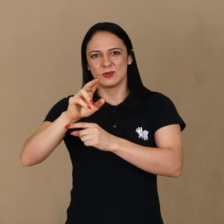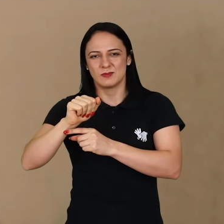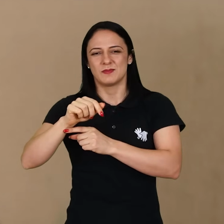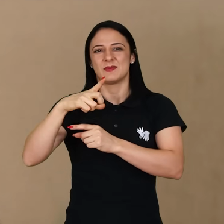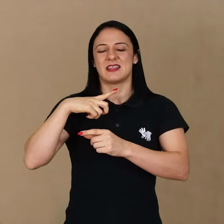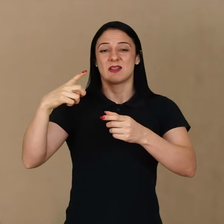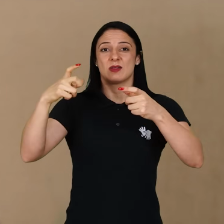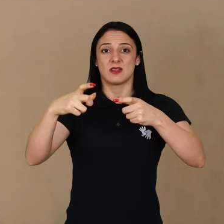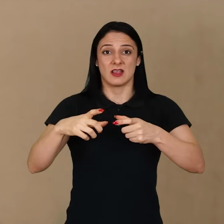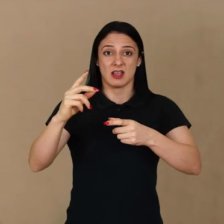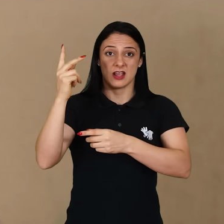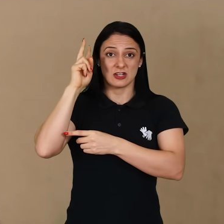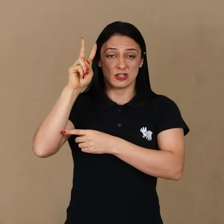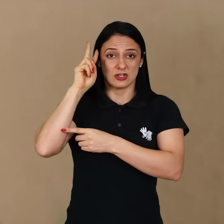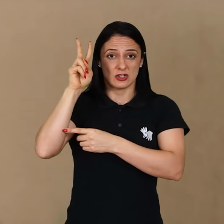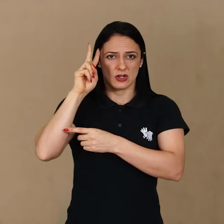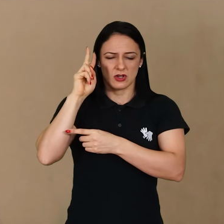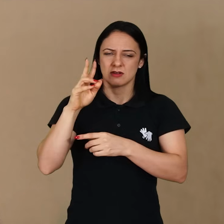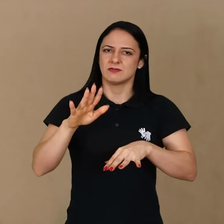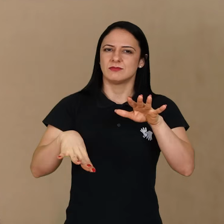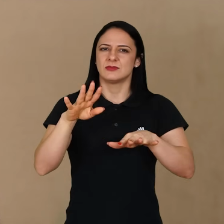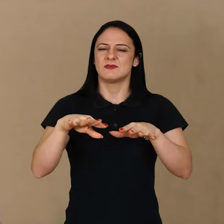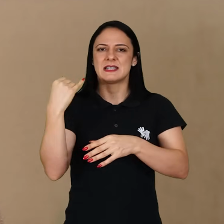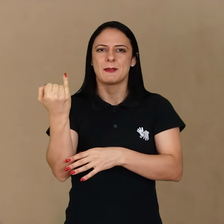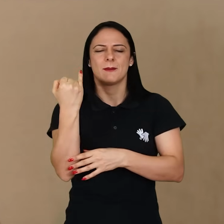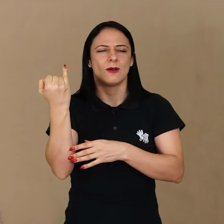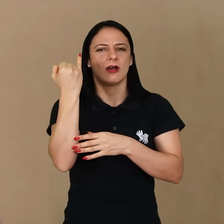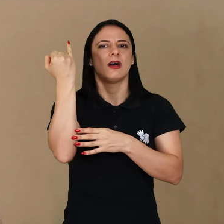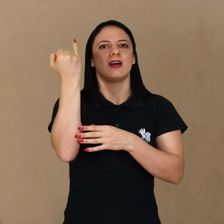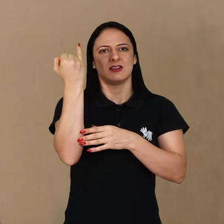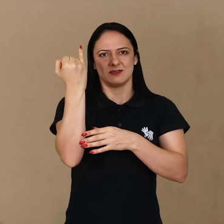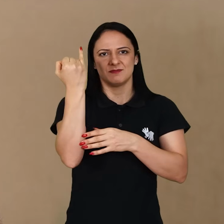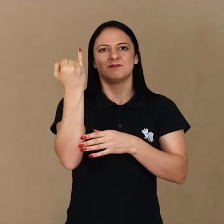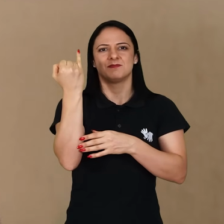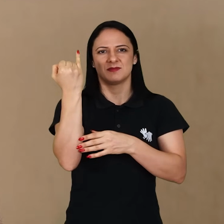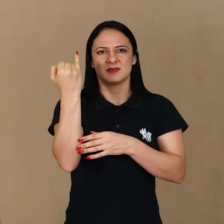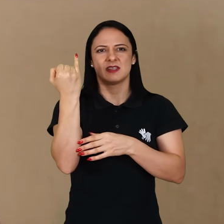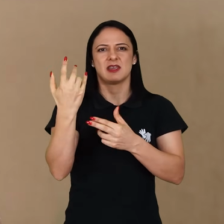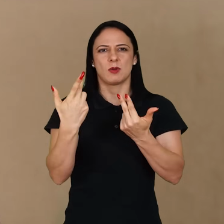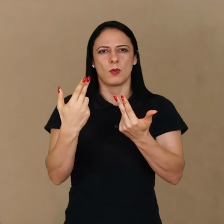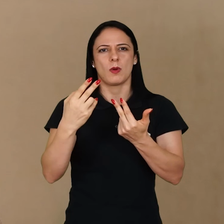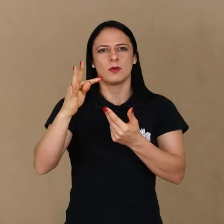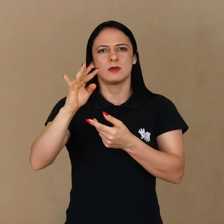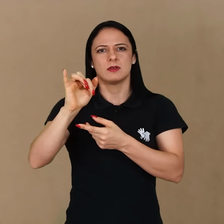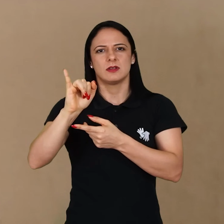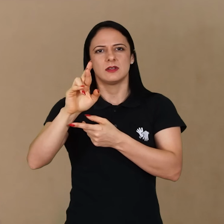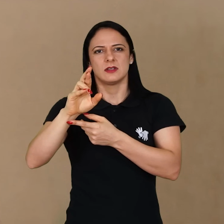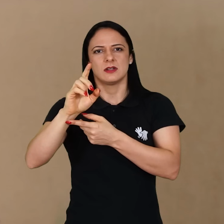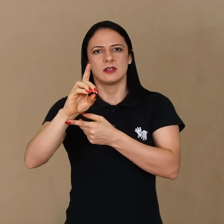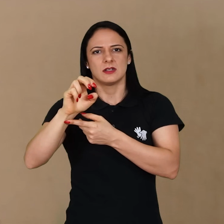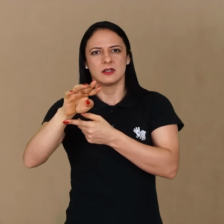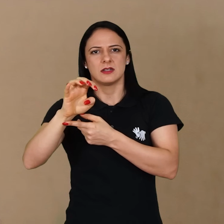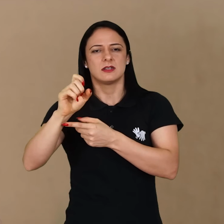Piacatuba conserva um centro histórico, talvez de uma importância próxima ao que Tiradentes oferece a